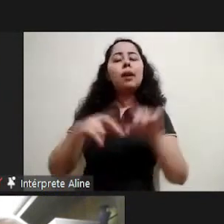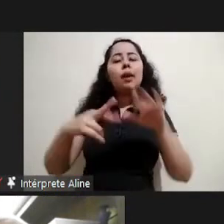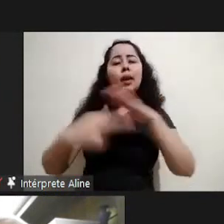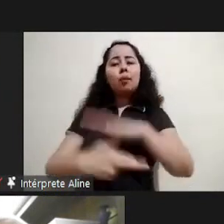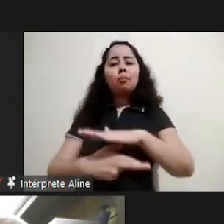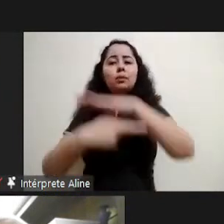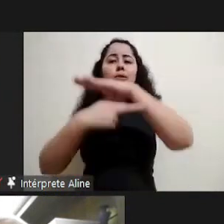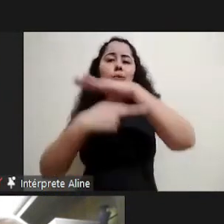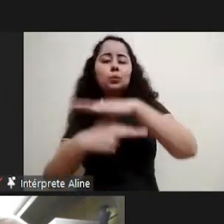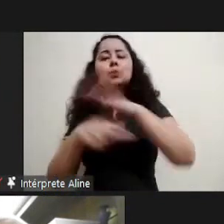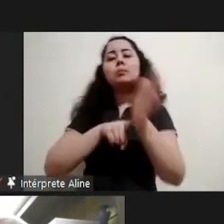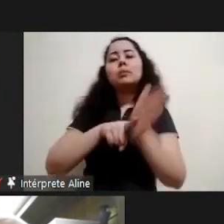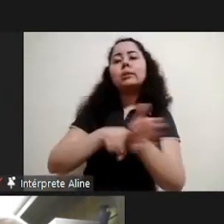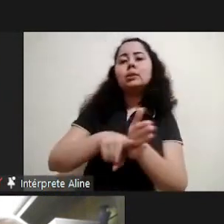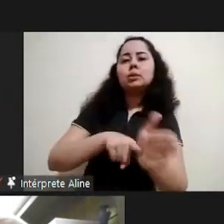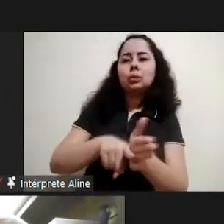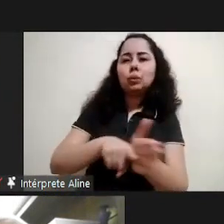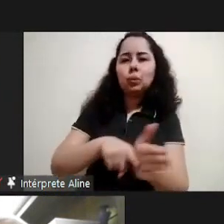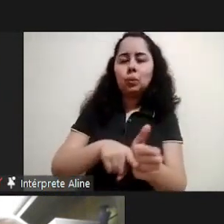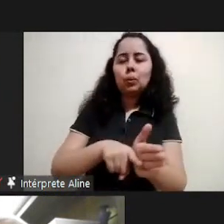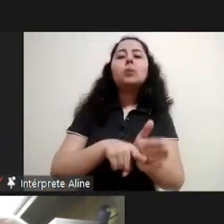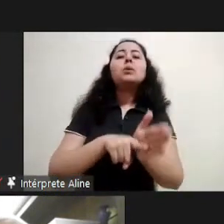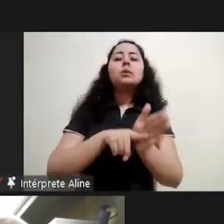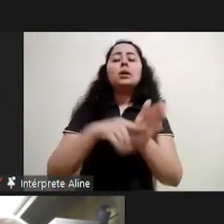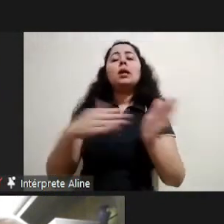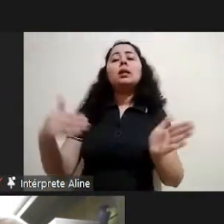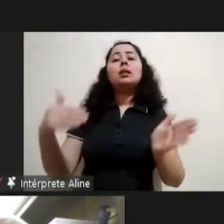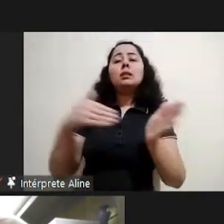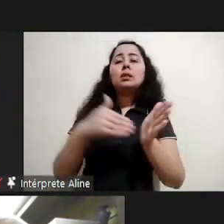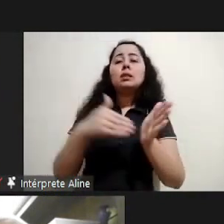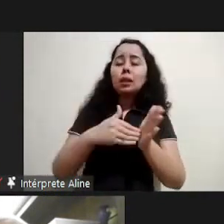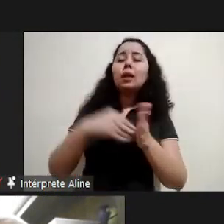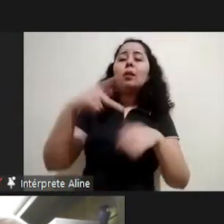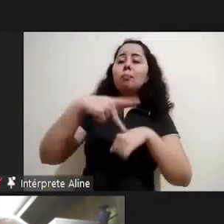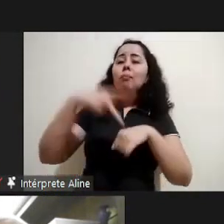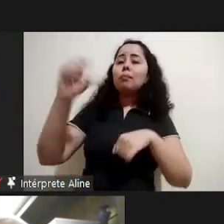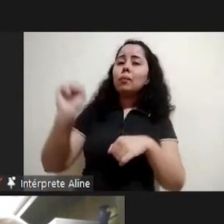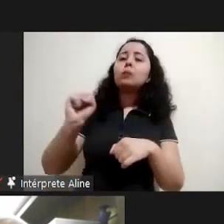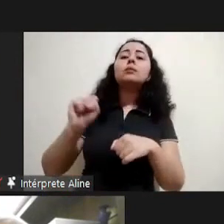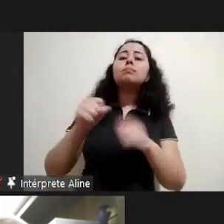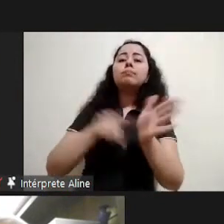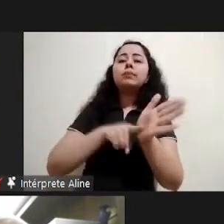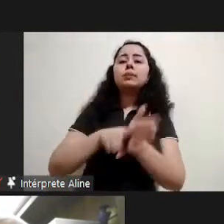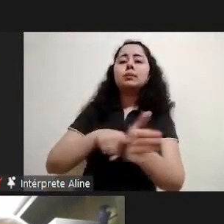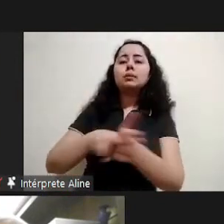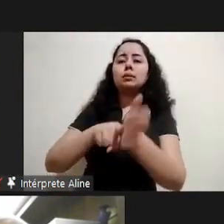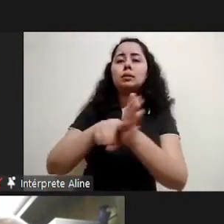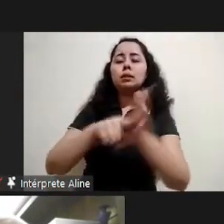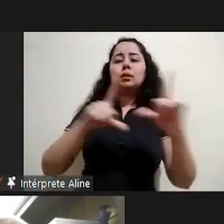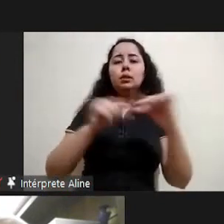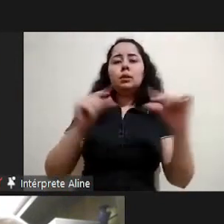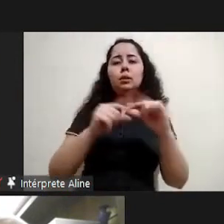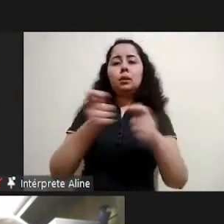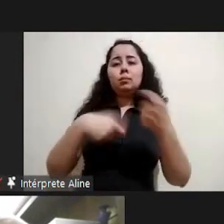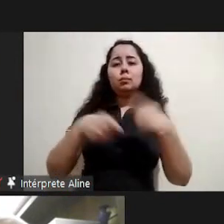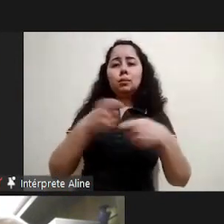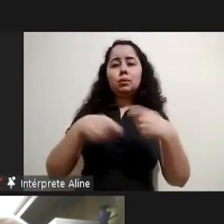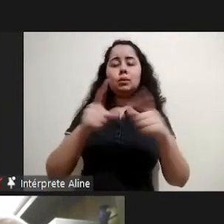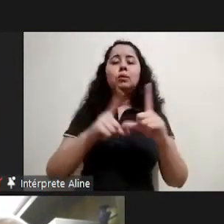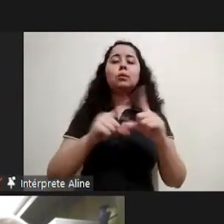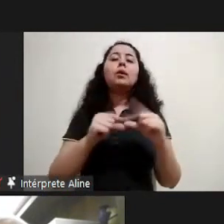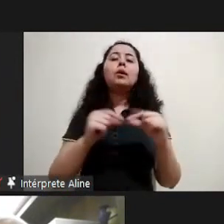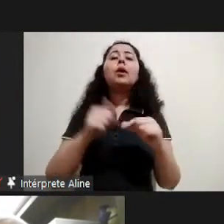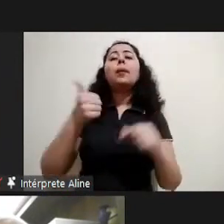de 98, pró-reitor de pós-graduação em pesquisa da UFJF. Na administração da UFJF, de 98 a